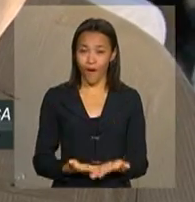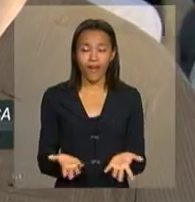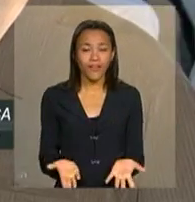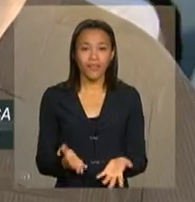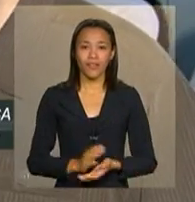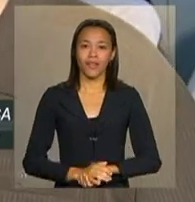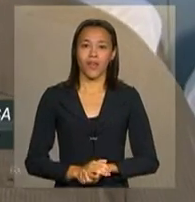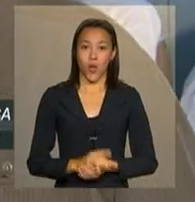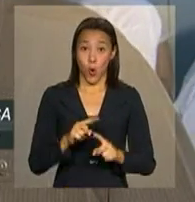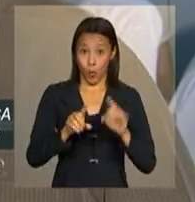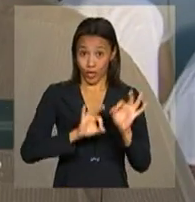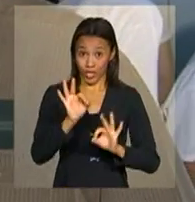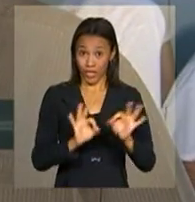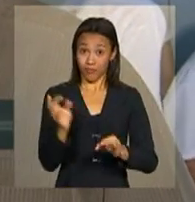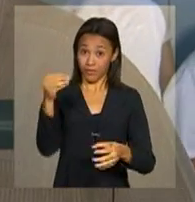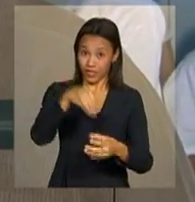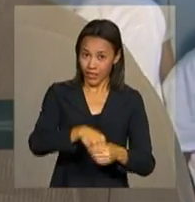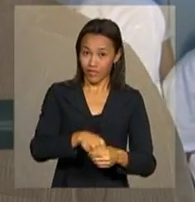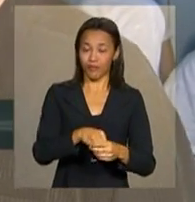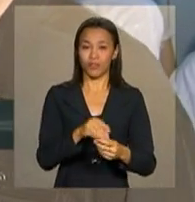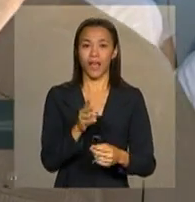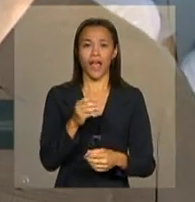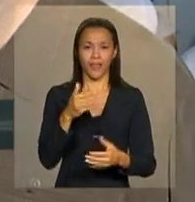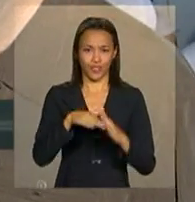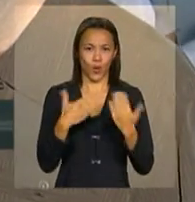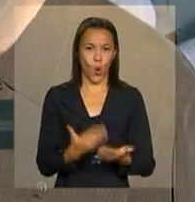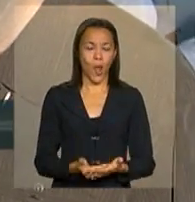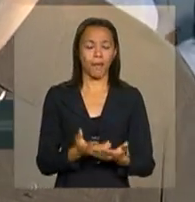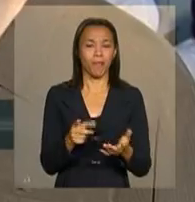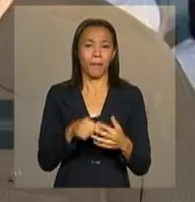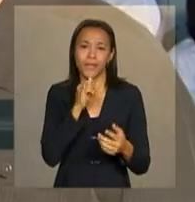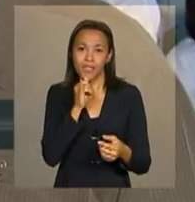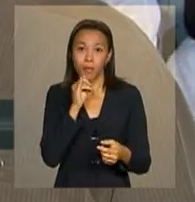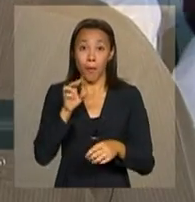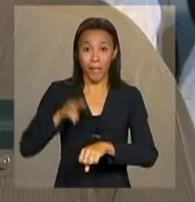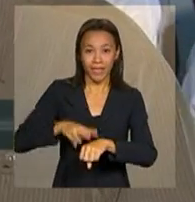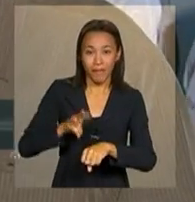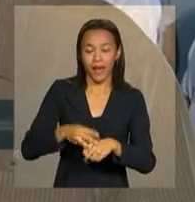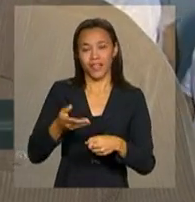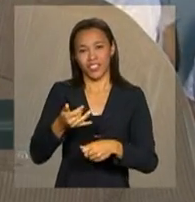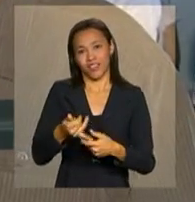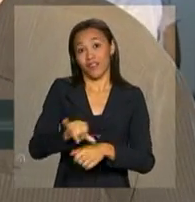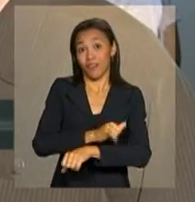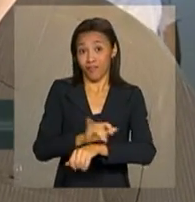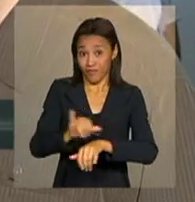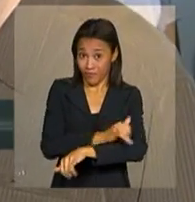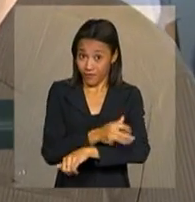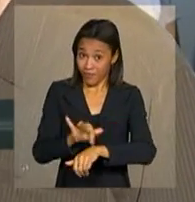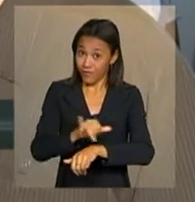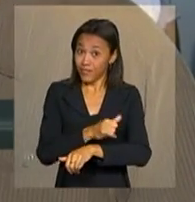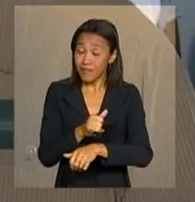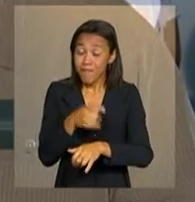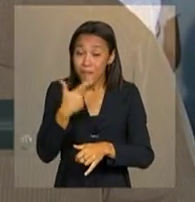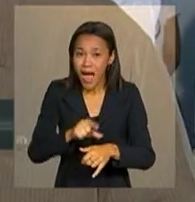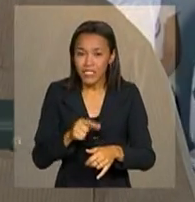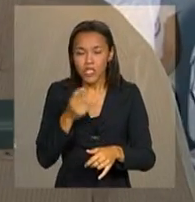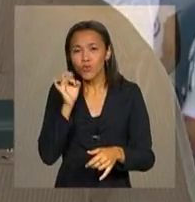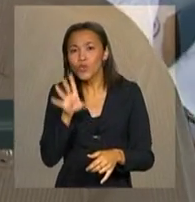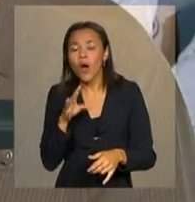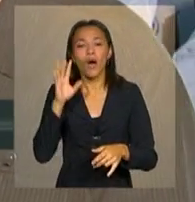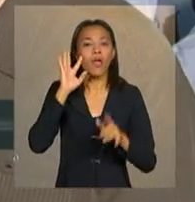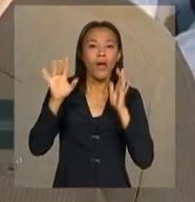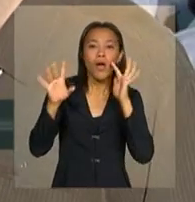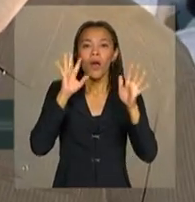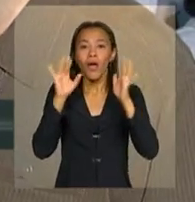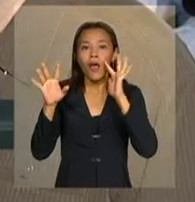O projeto de levar a robótica para dentro da escola é para aproximar as matérias de matemática e física para uma área mais concreta e não ficar só